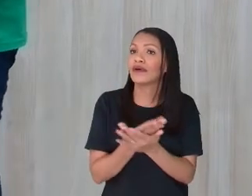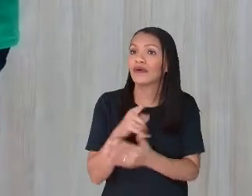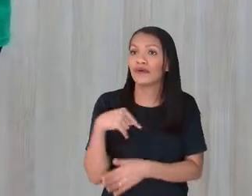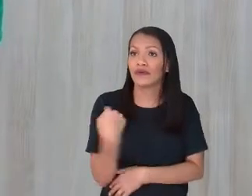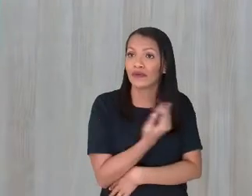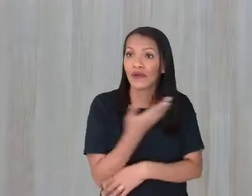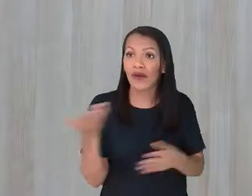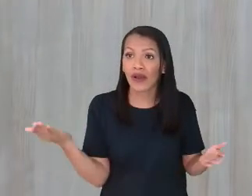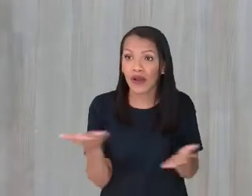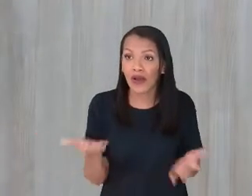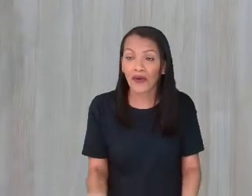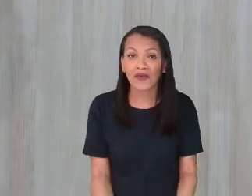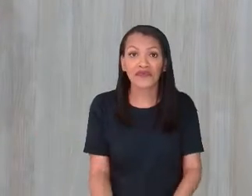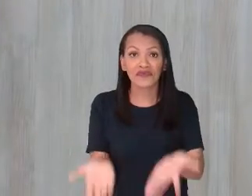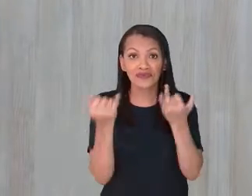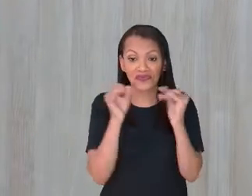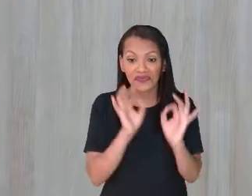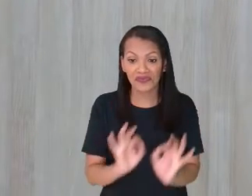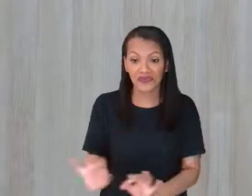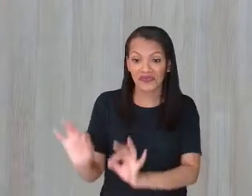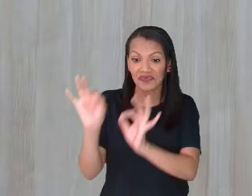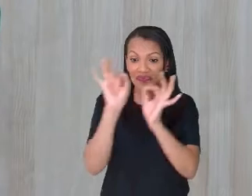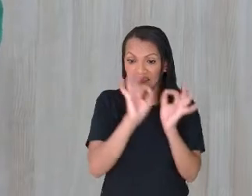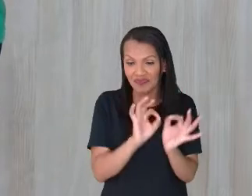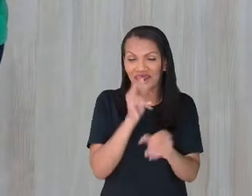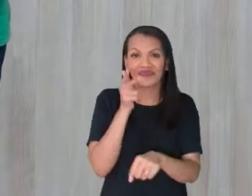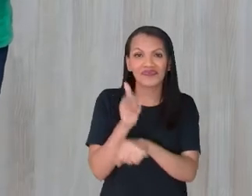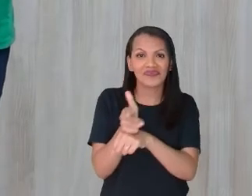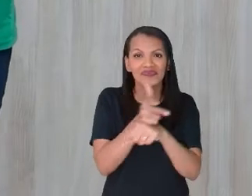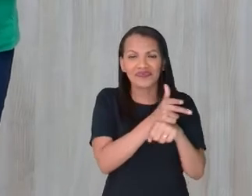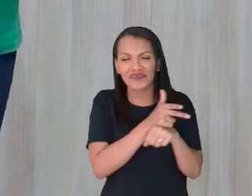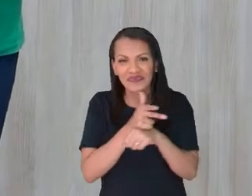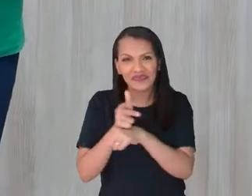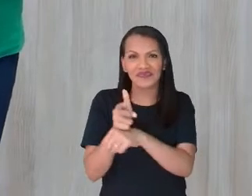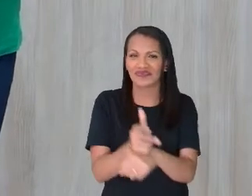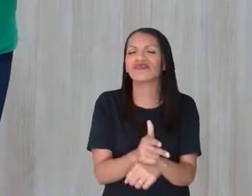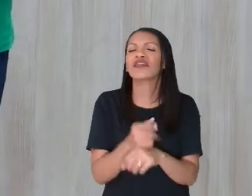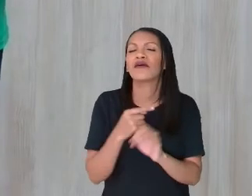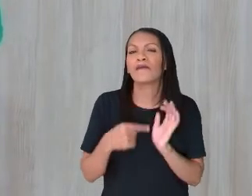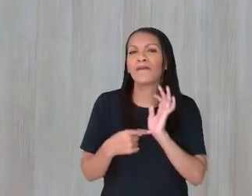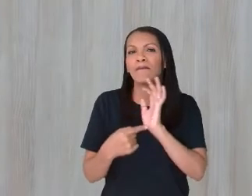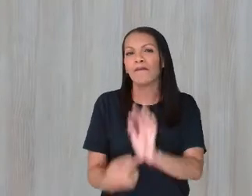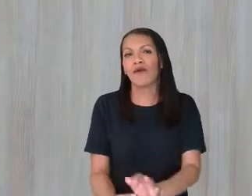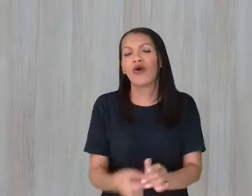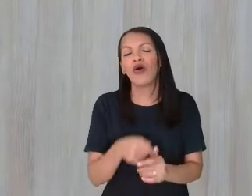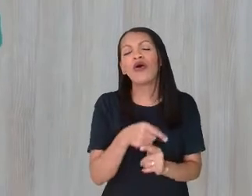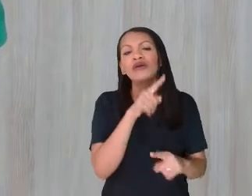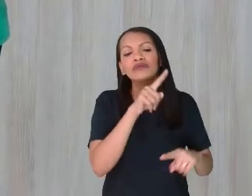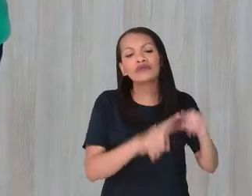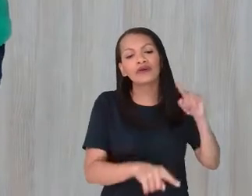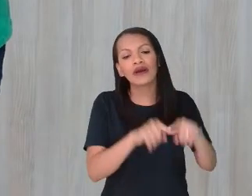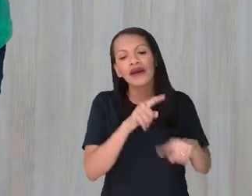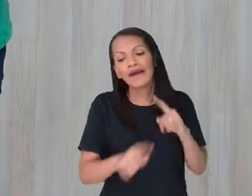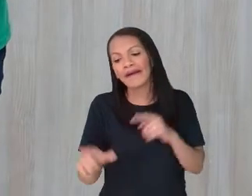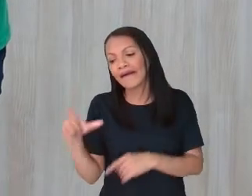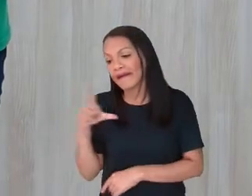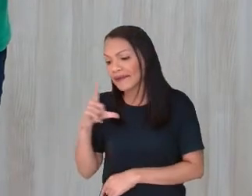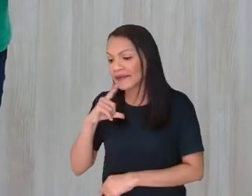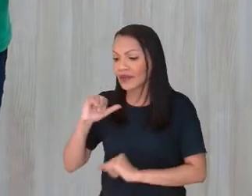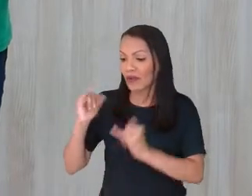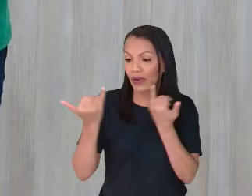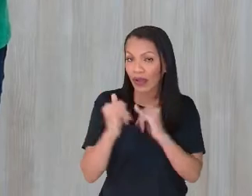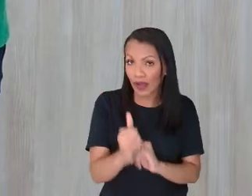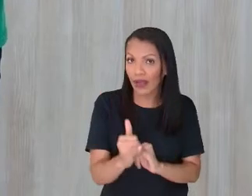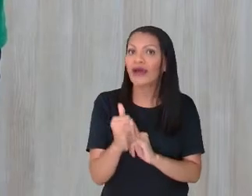agora vamos assistir esse vídeo, onde eu apresento a vocês cada um desses instrumentos que nós temos nos laboratórios das